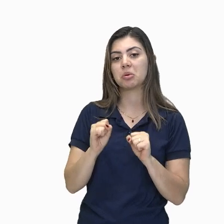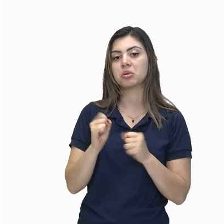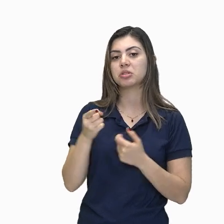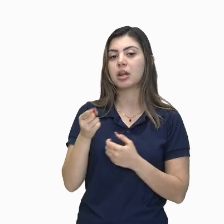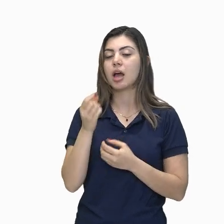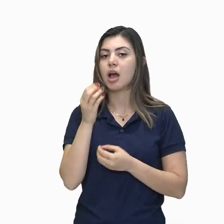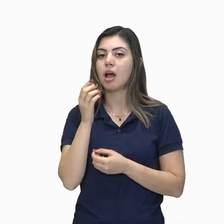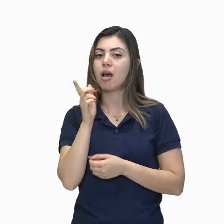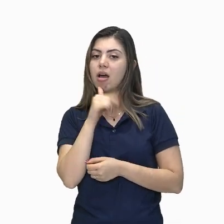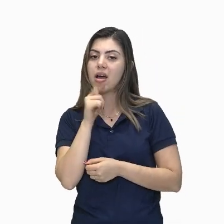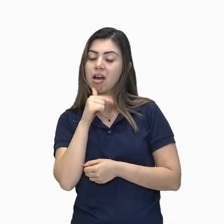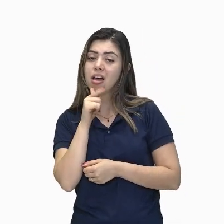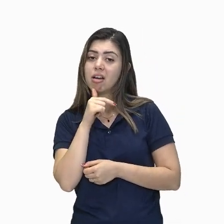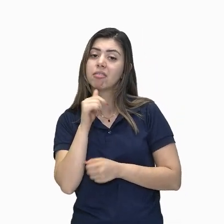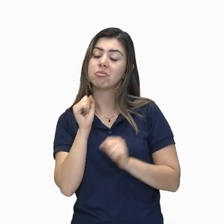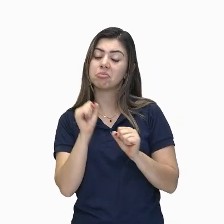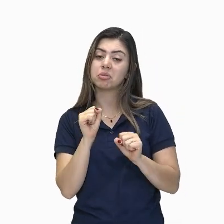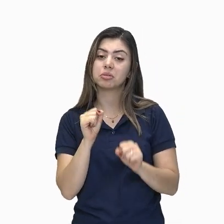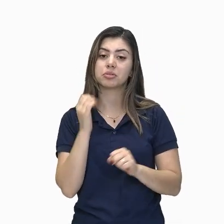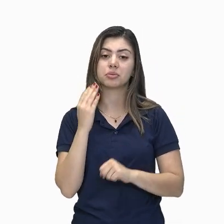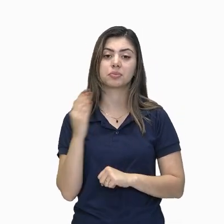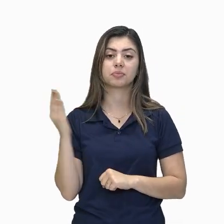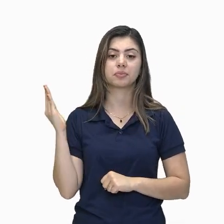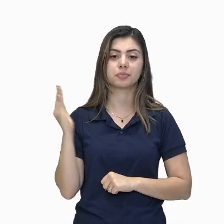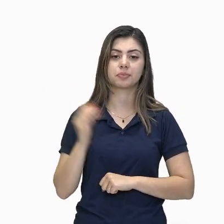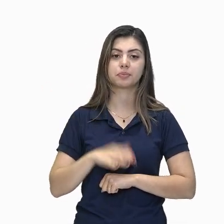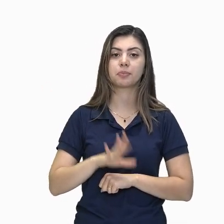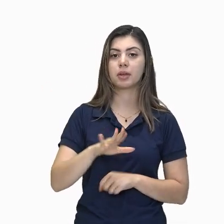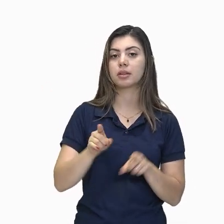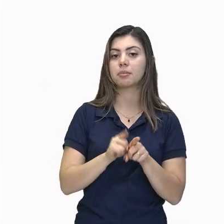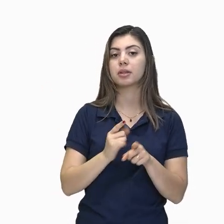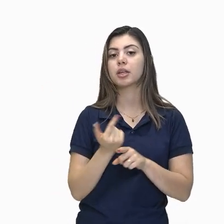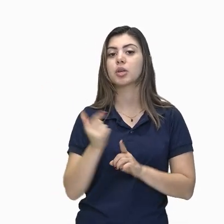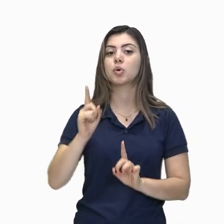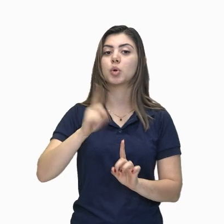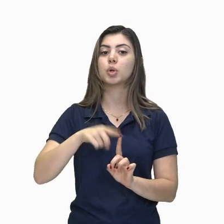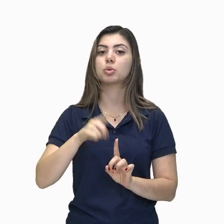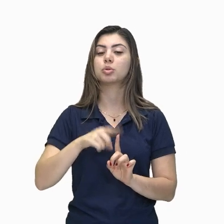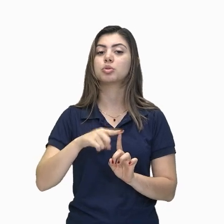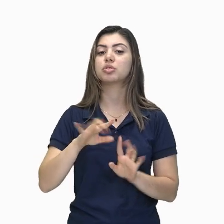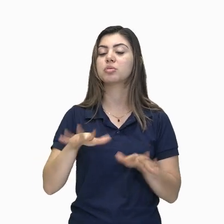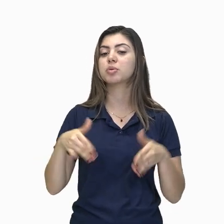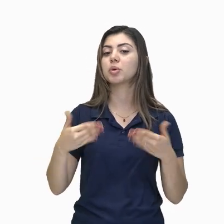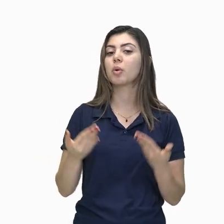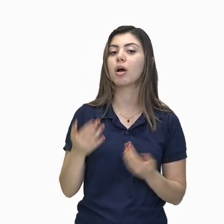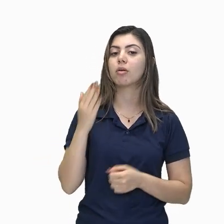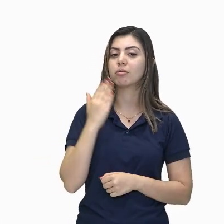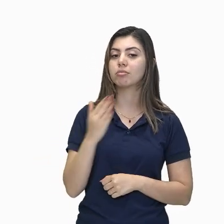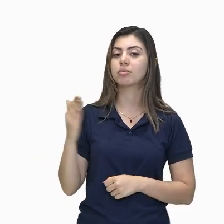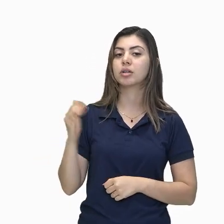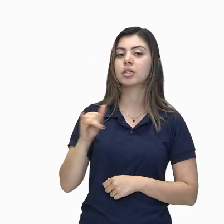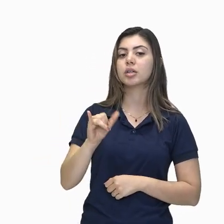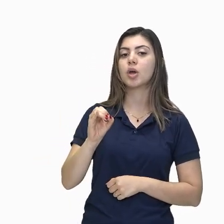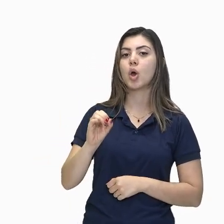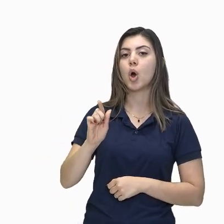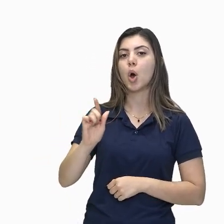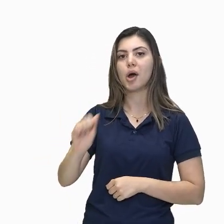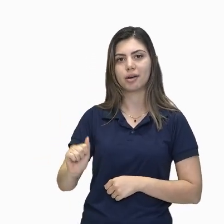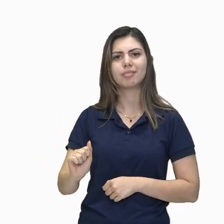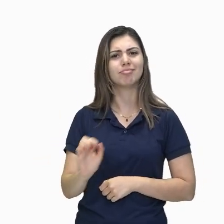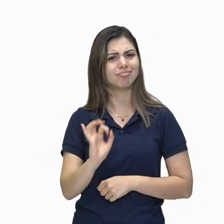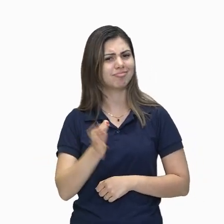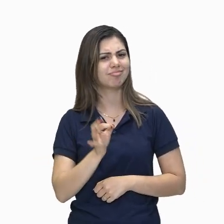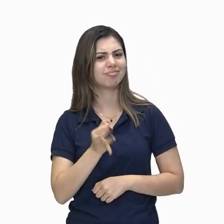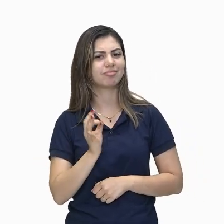percorrendo essa longa distância. Nós temos uma outra modalidade também que eu achei interessante quando eu vi, né, que é o SUP Yoga,